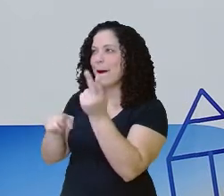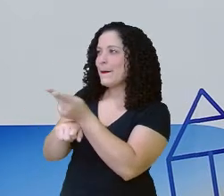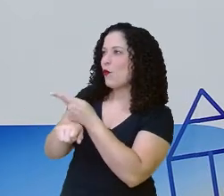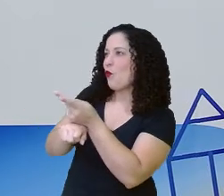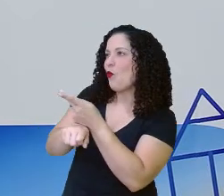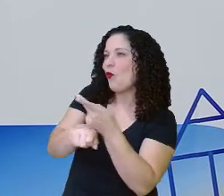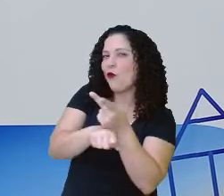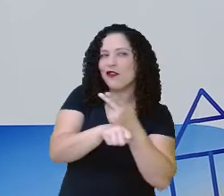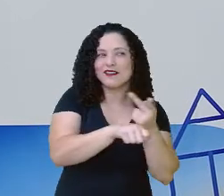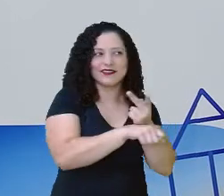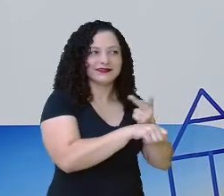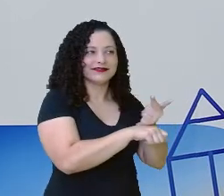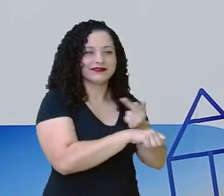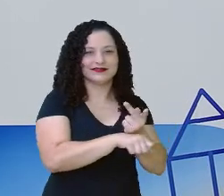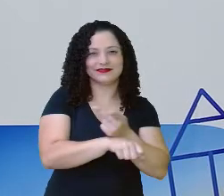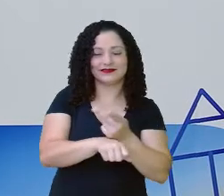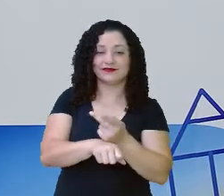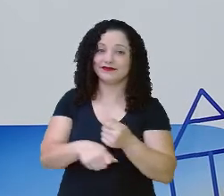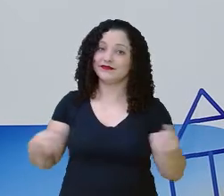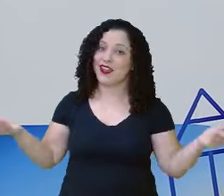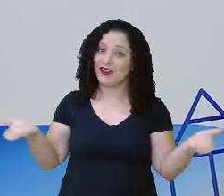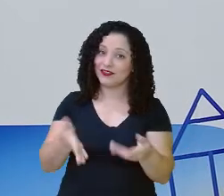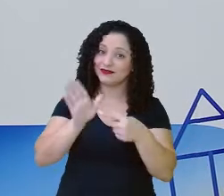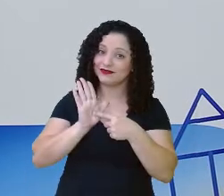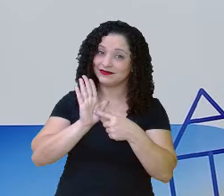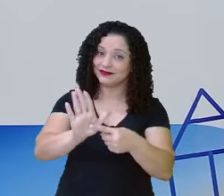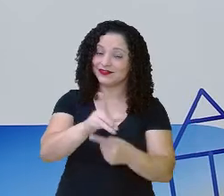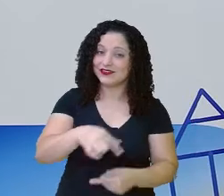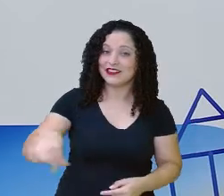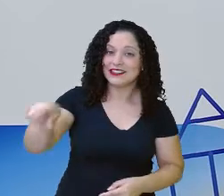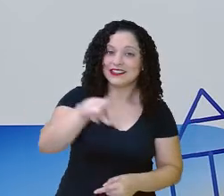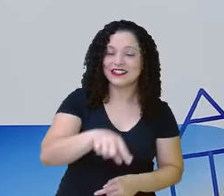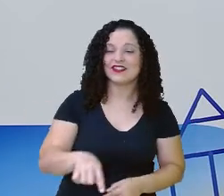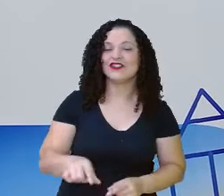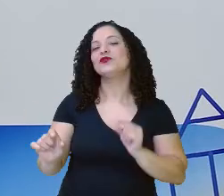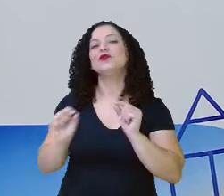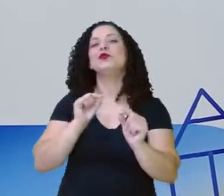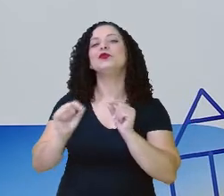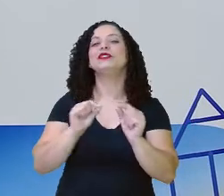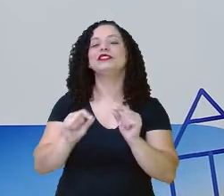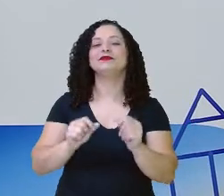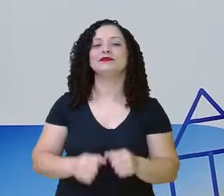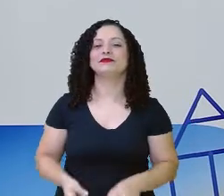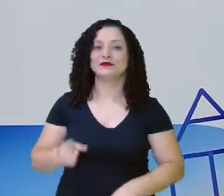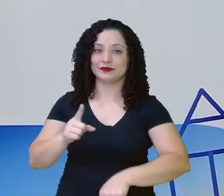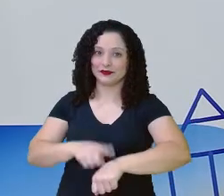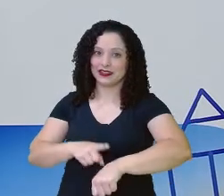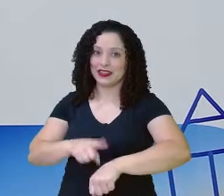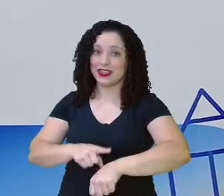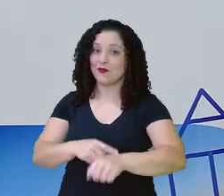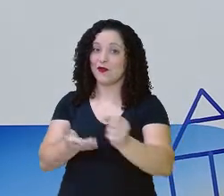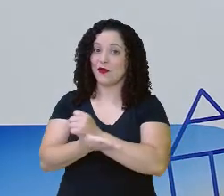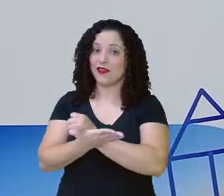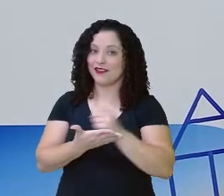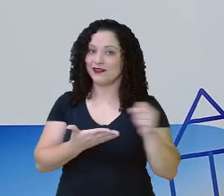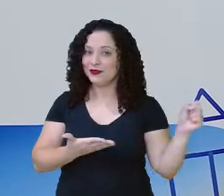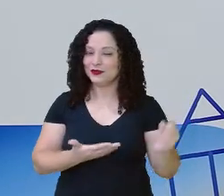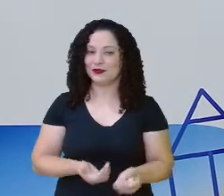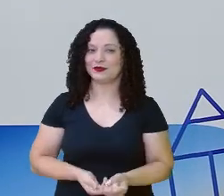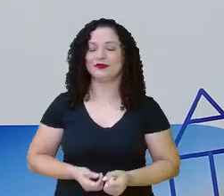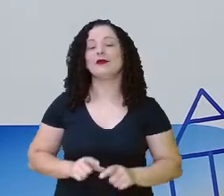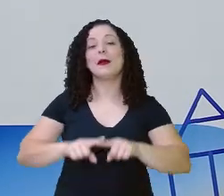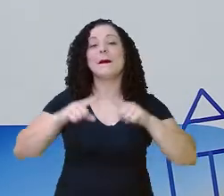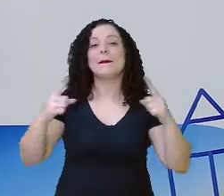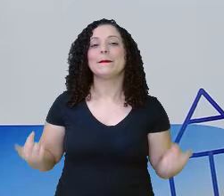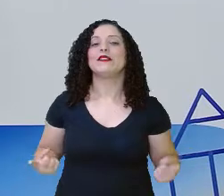reciclável. E eu trouxe para a gente aqui uma possibilidade também, antes da nossa aula terminar, né, que daqui a pouquinho está terminando, o tempo passa rápido,